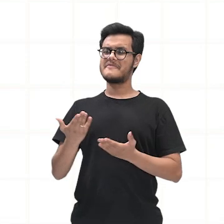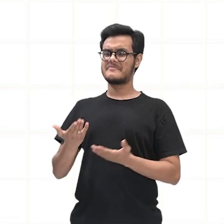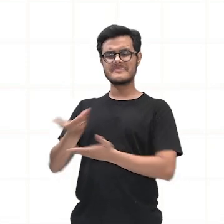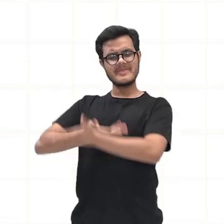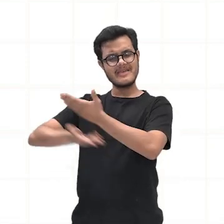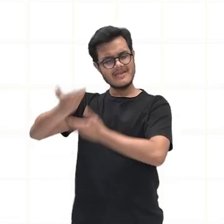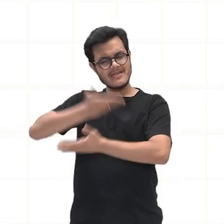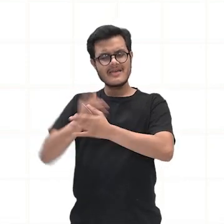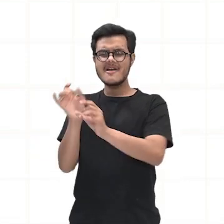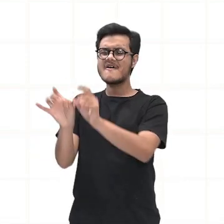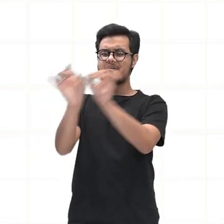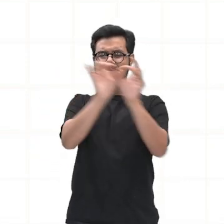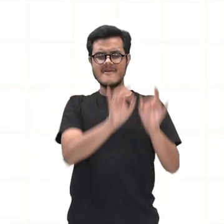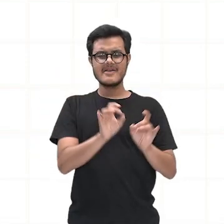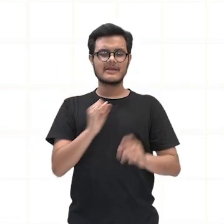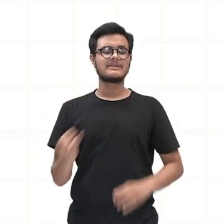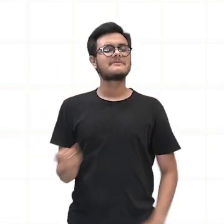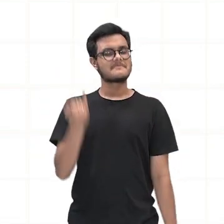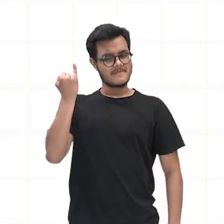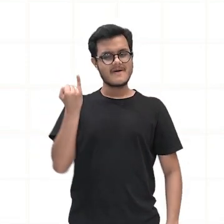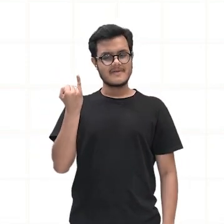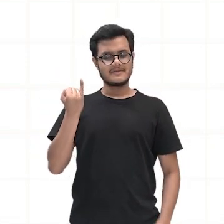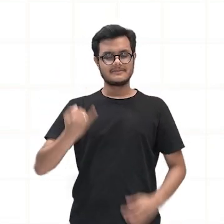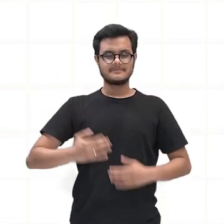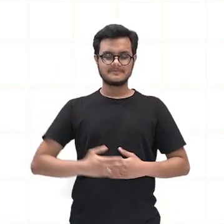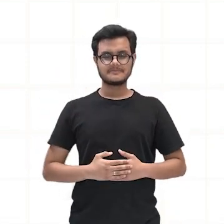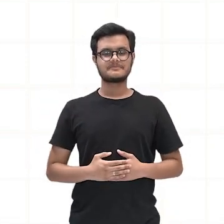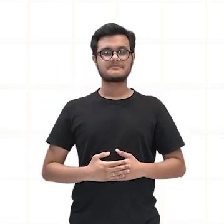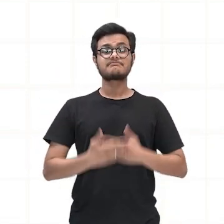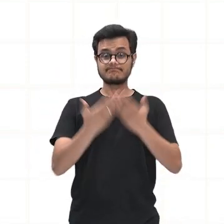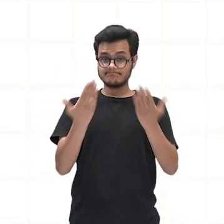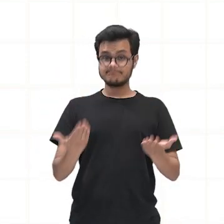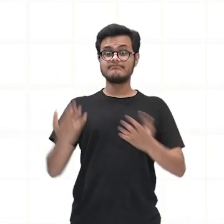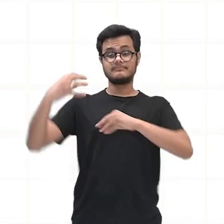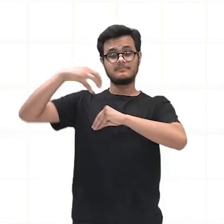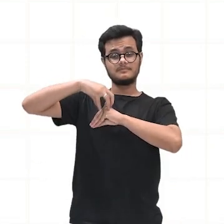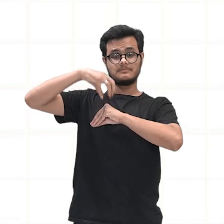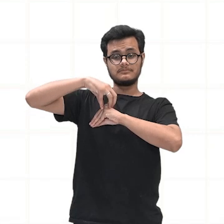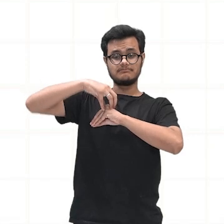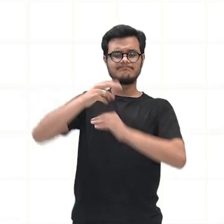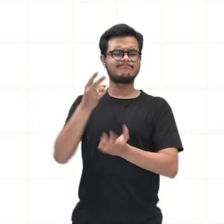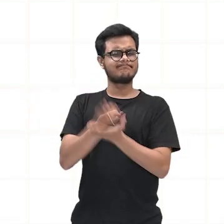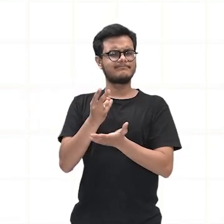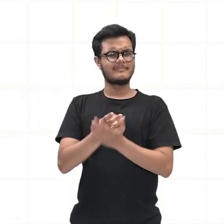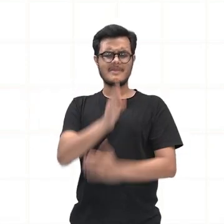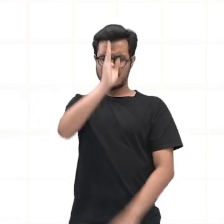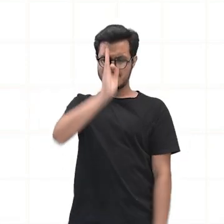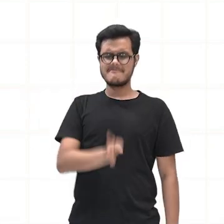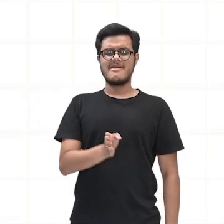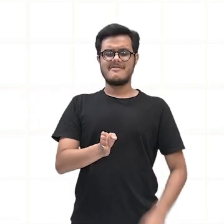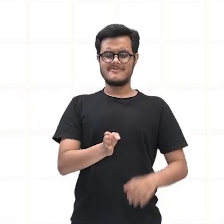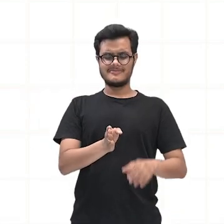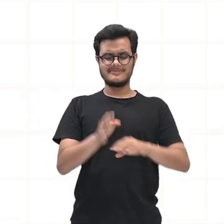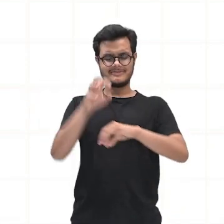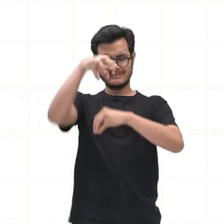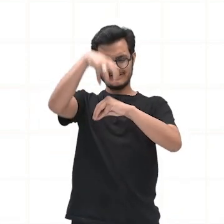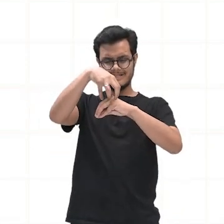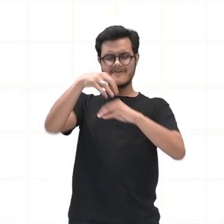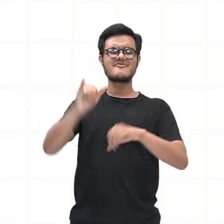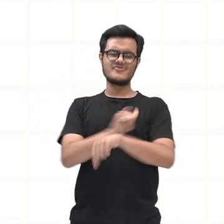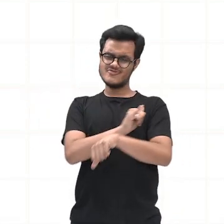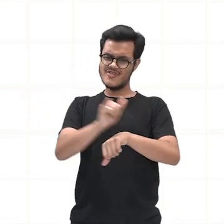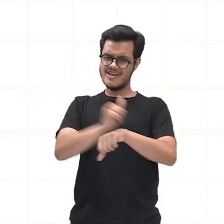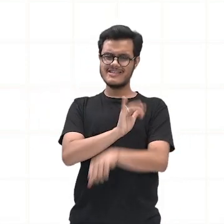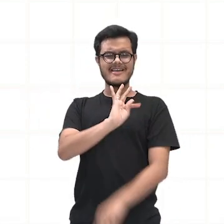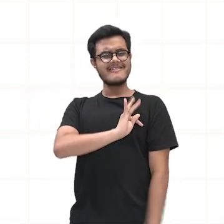vão ser muito importantes e a Constantinopla vai estar num lugar bastante